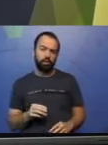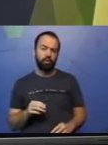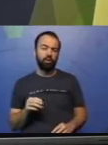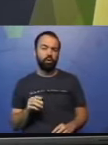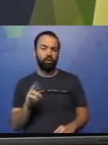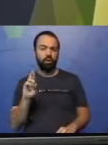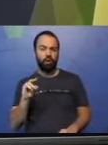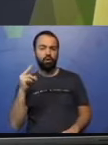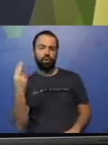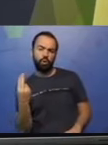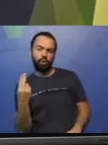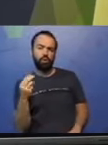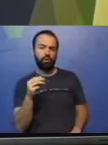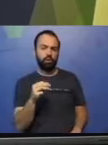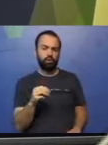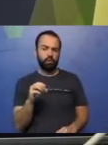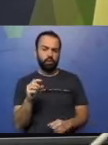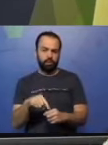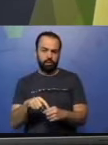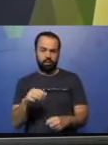3?